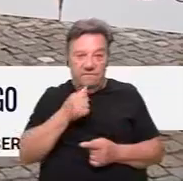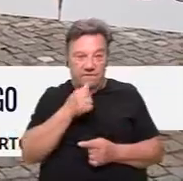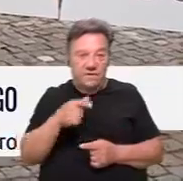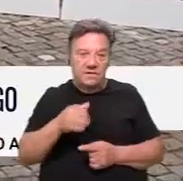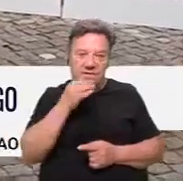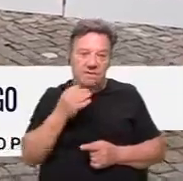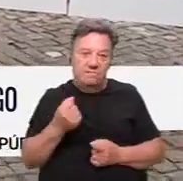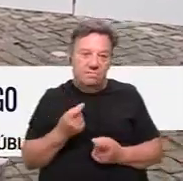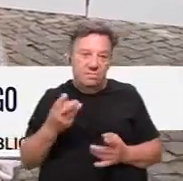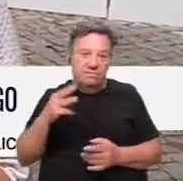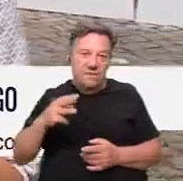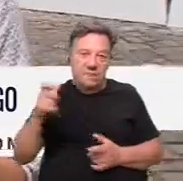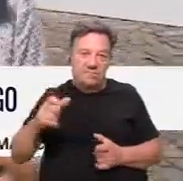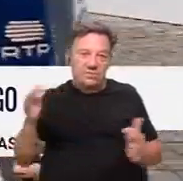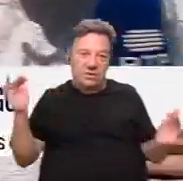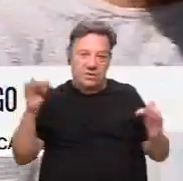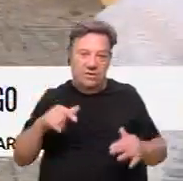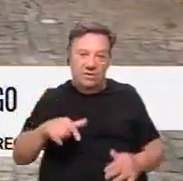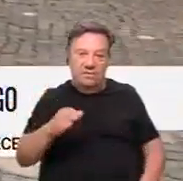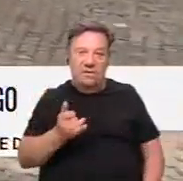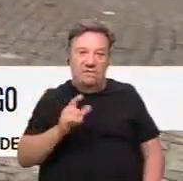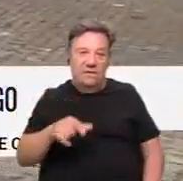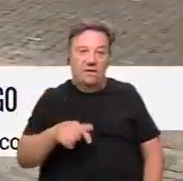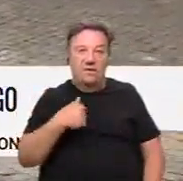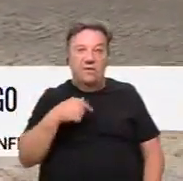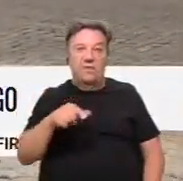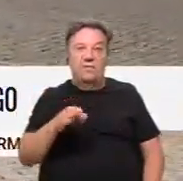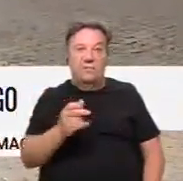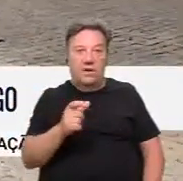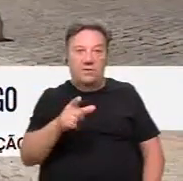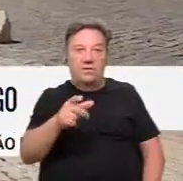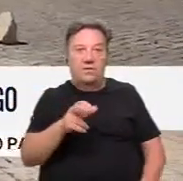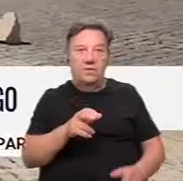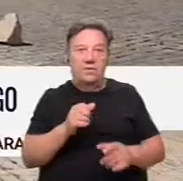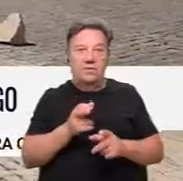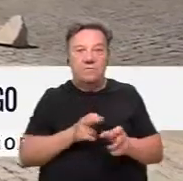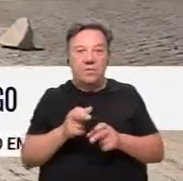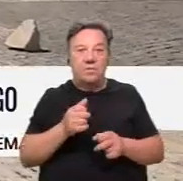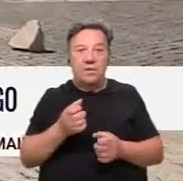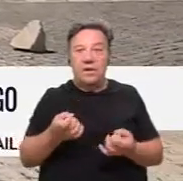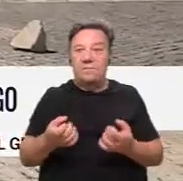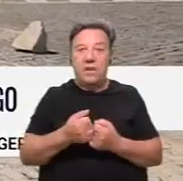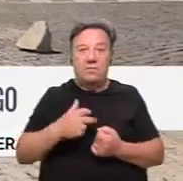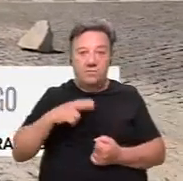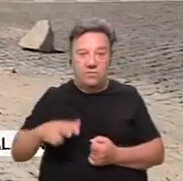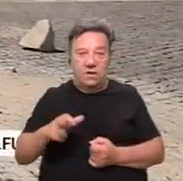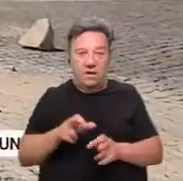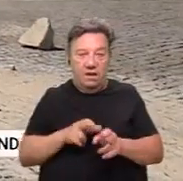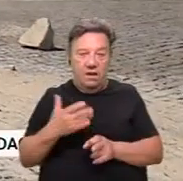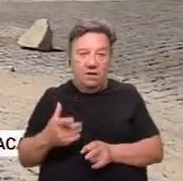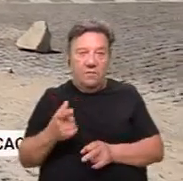sempre dezenas de milhares de pessoas até Penafiel. O Paulo Roque é um piloto do Campeonato de Portugal de Rallys, agora